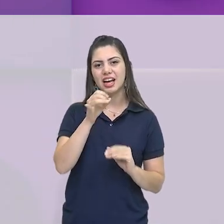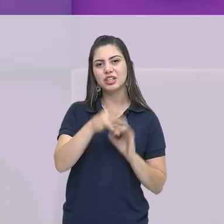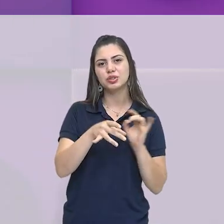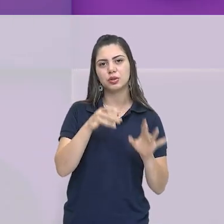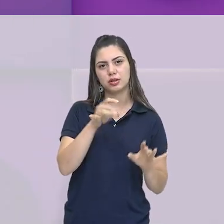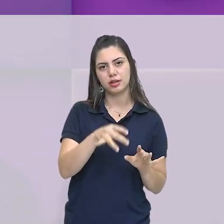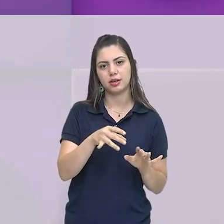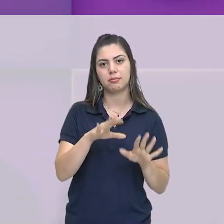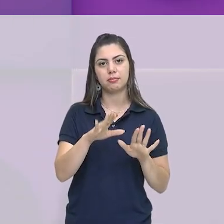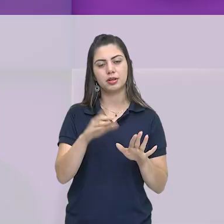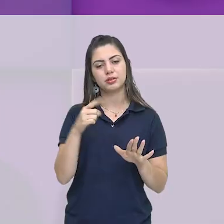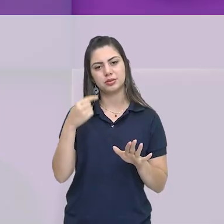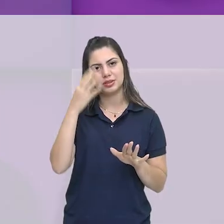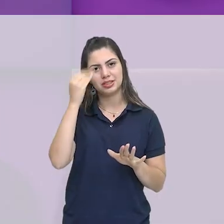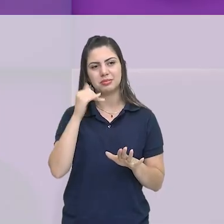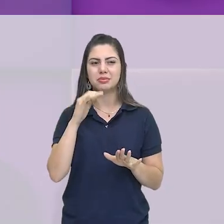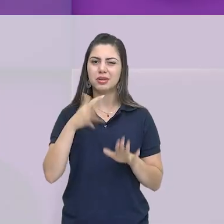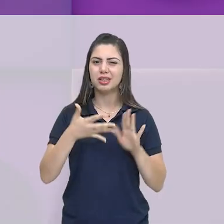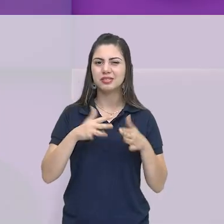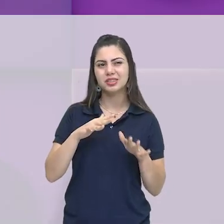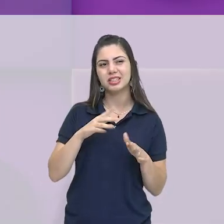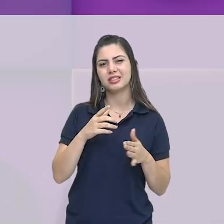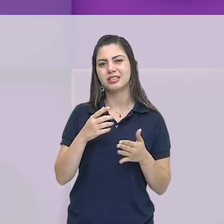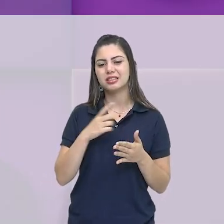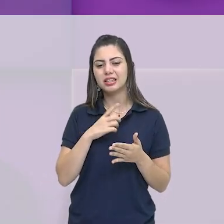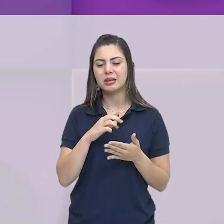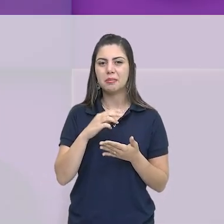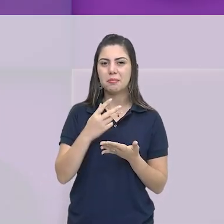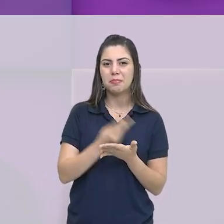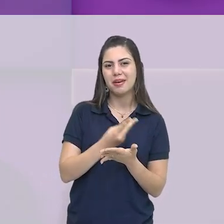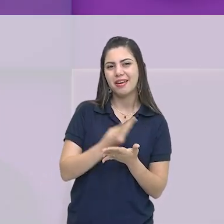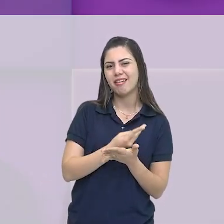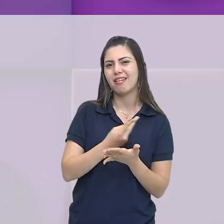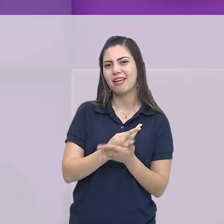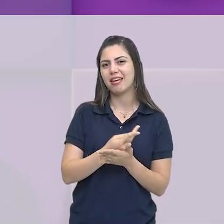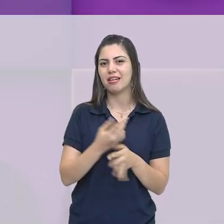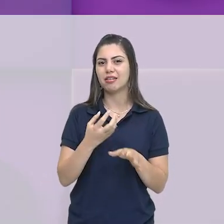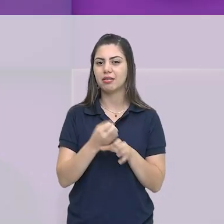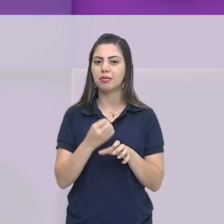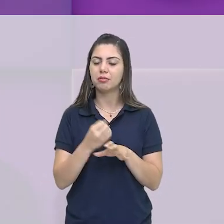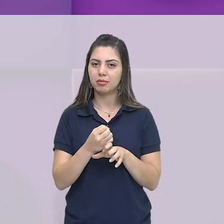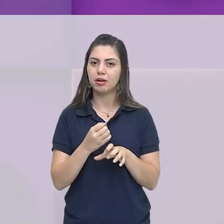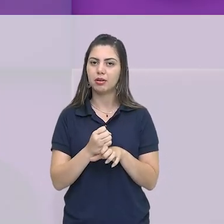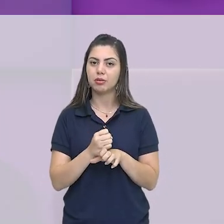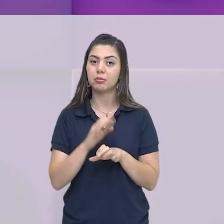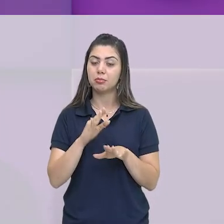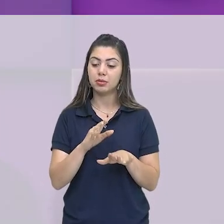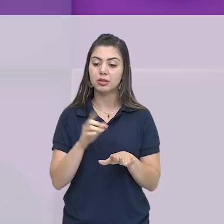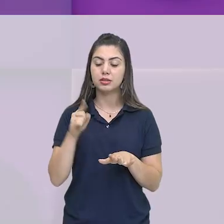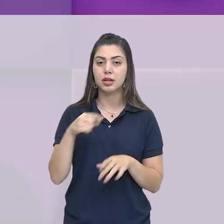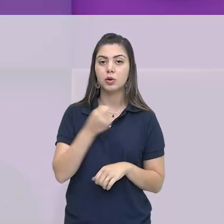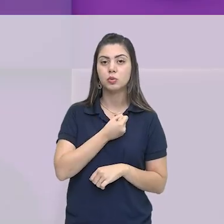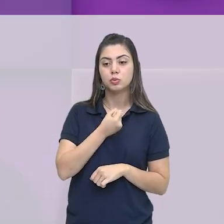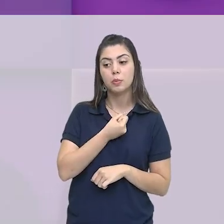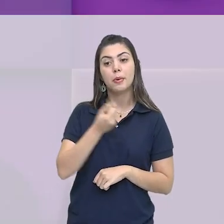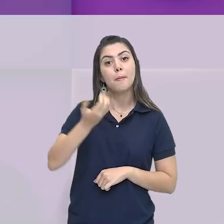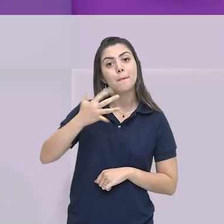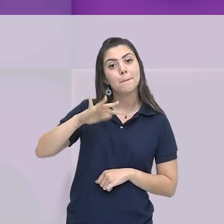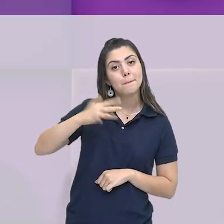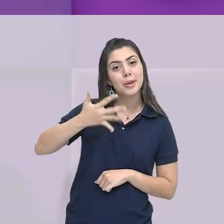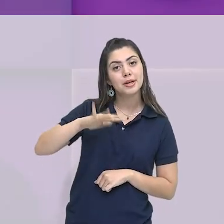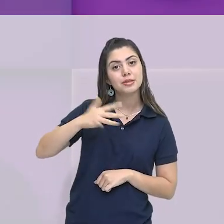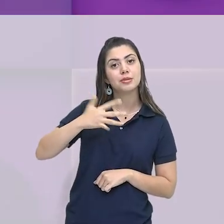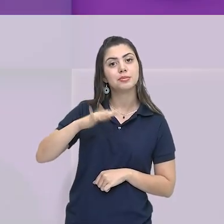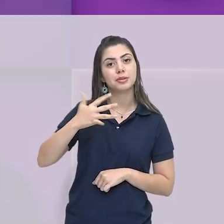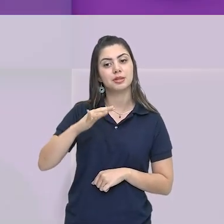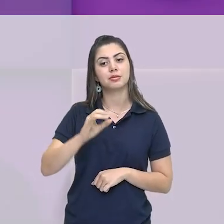sempre existe uma margem de erro, né, que há de ser considerado um número aceitável, seja para mais